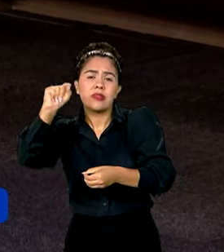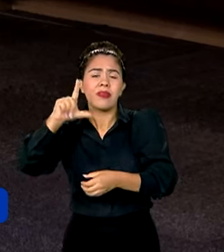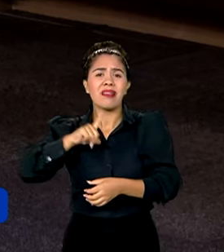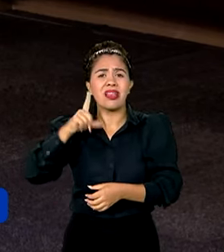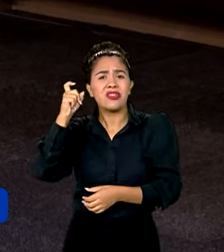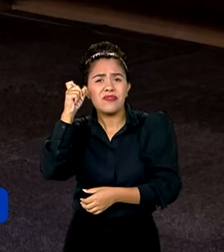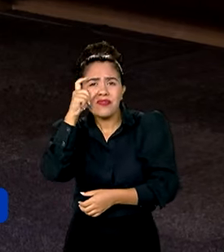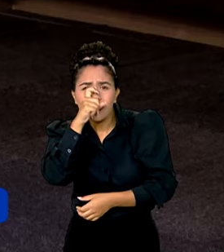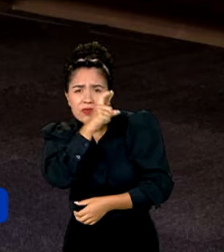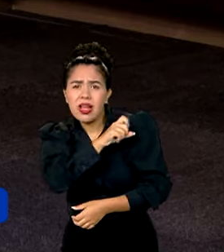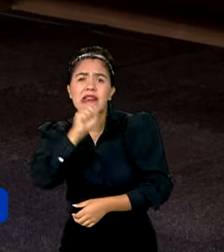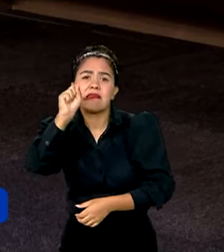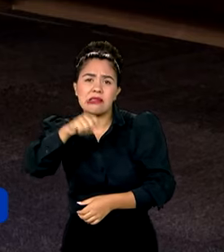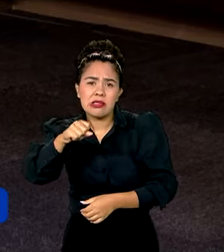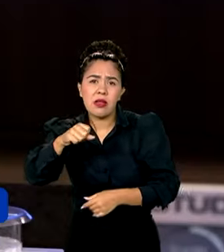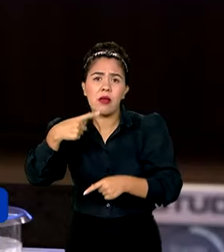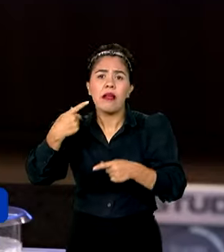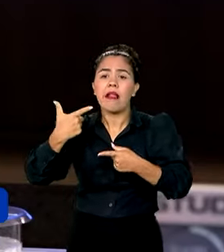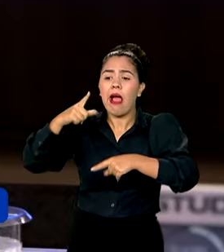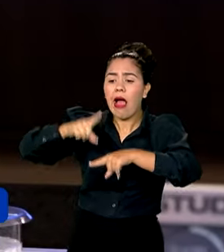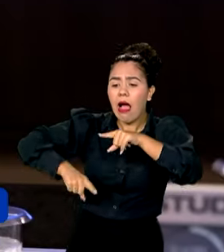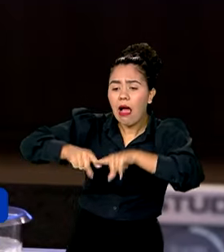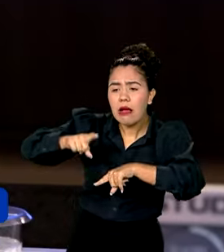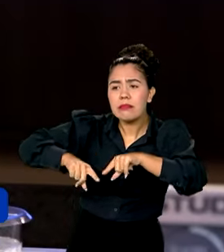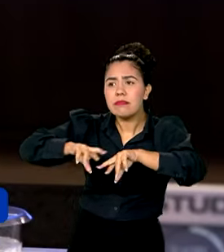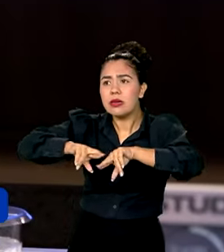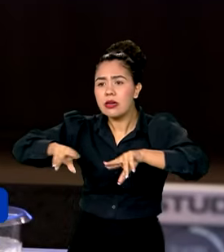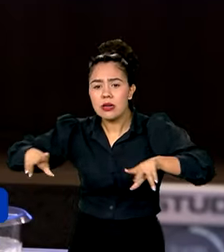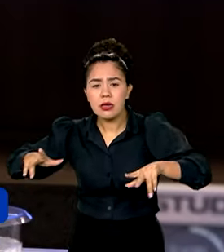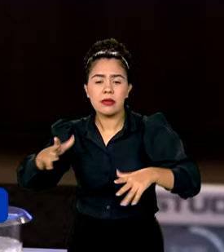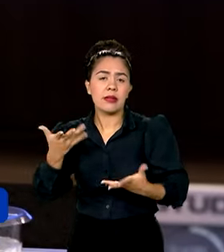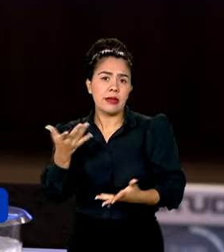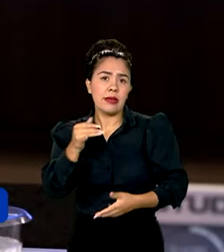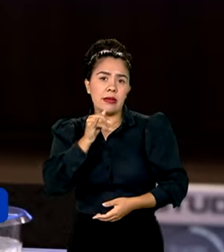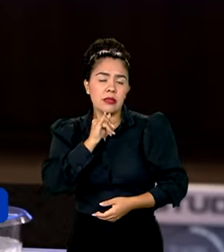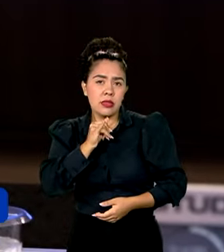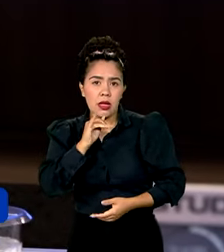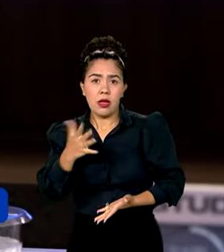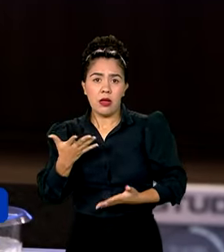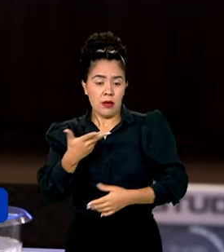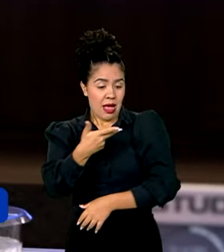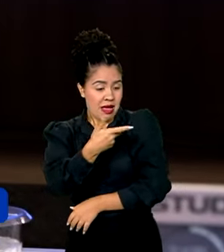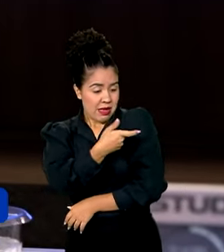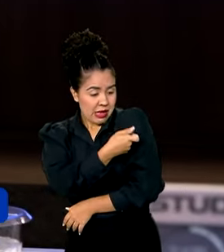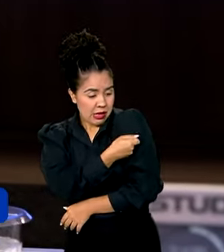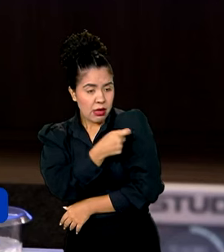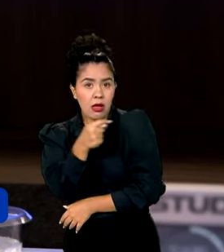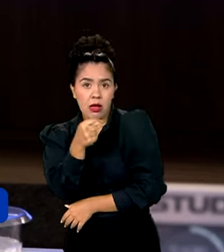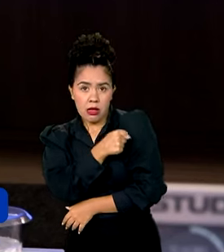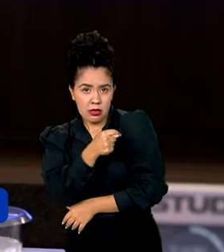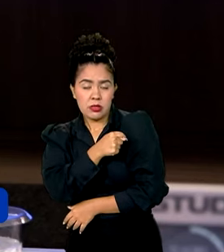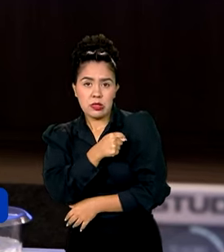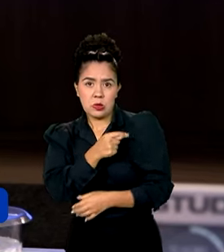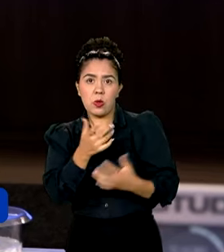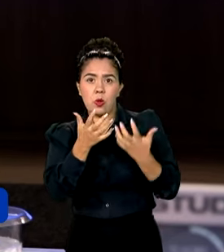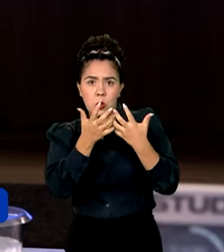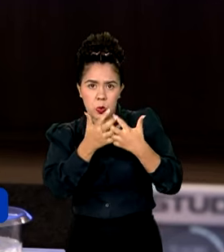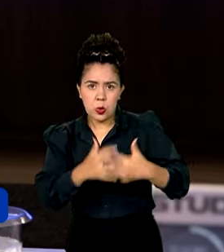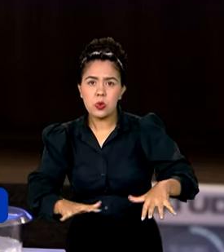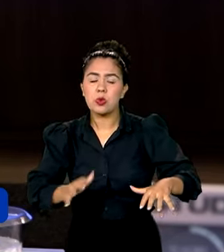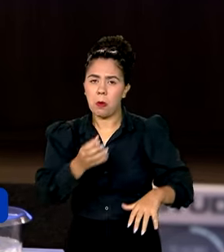equipamentos né É todas essas quer dizer na verdade assim a vacinação funcionou muito bem devo